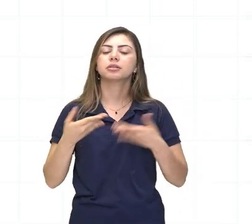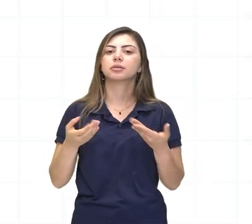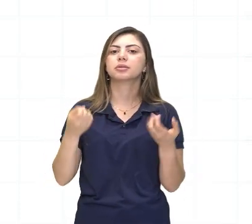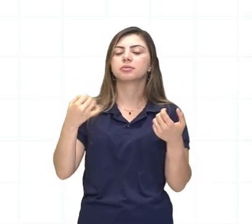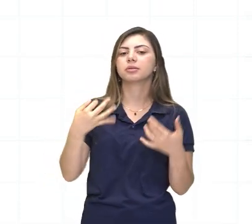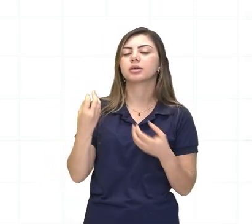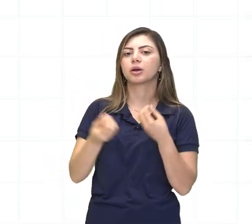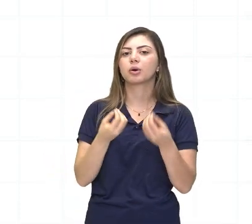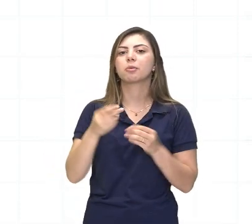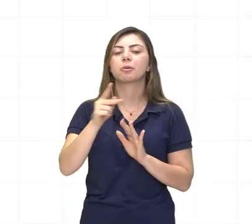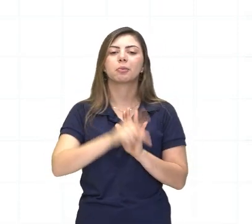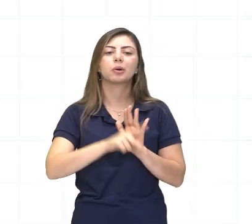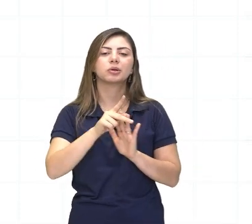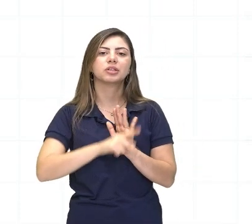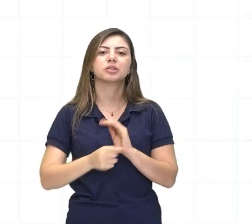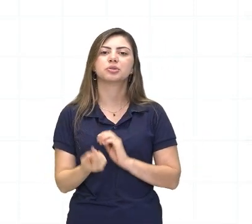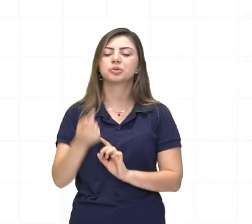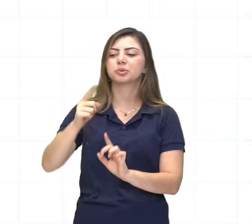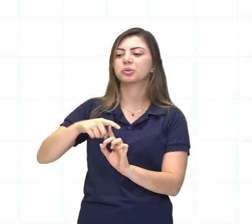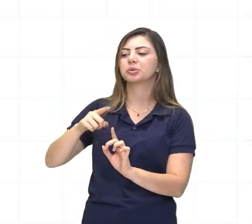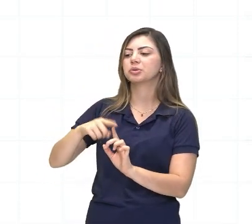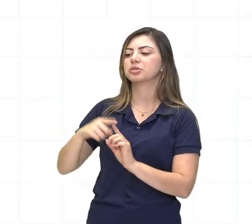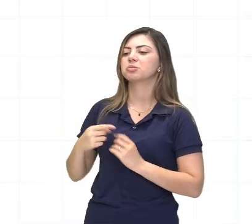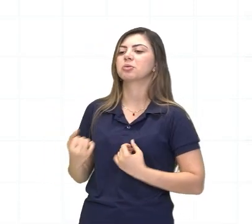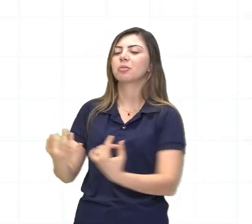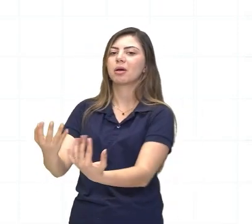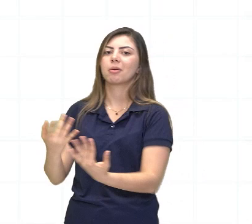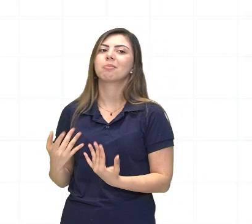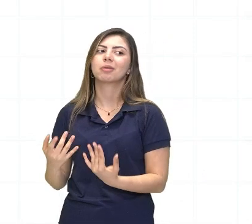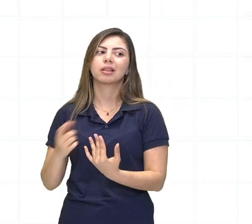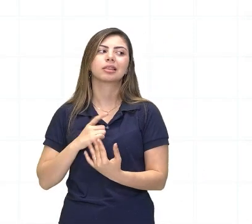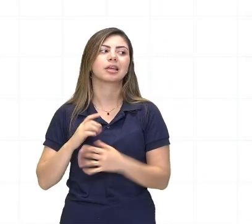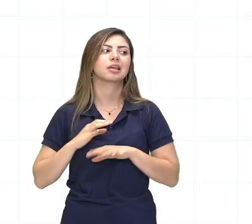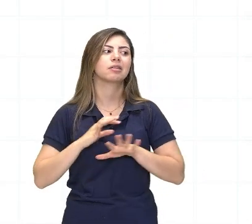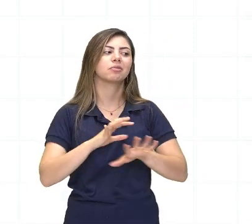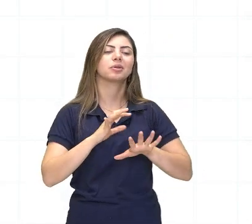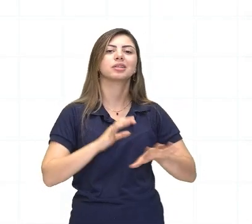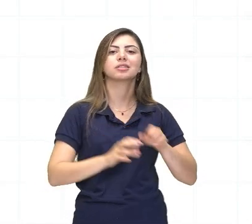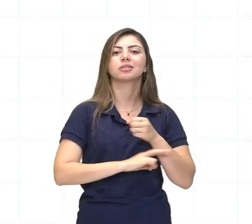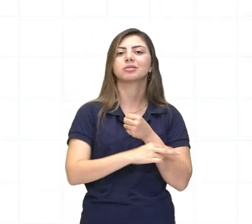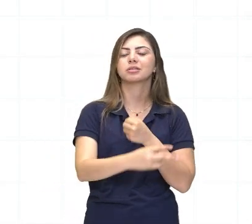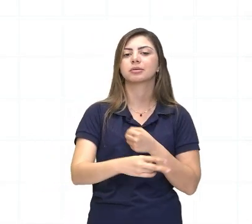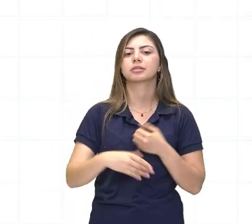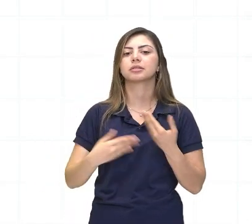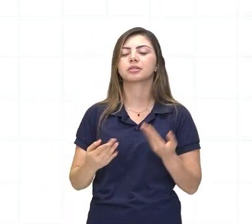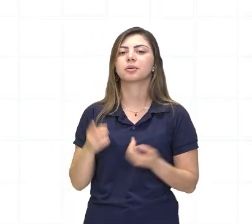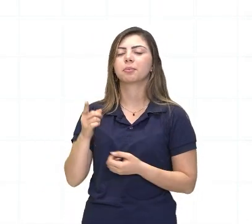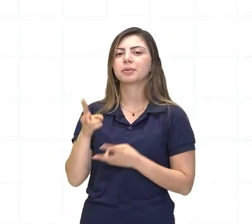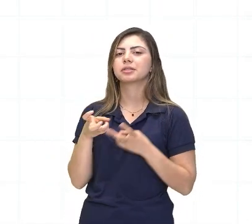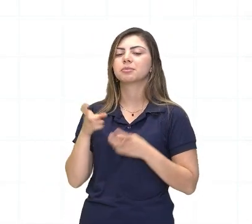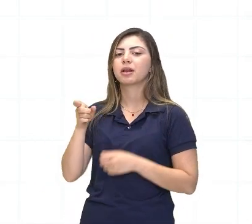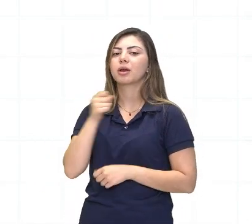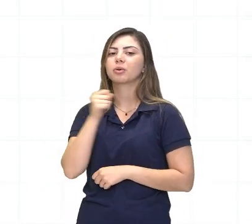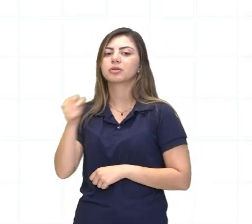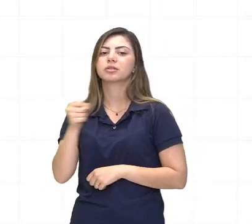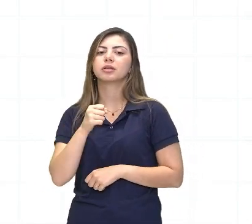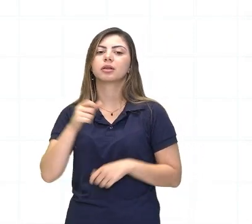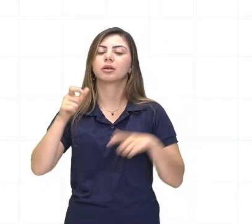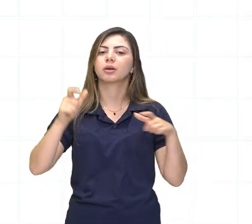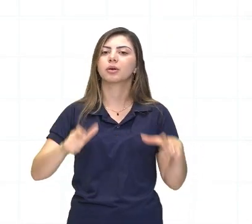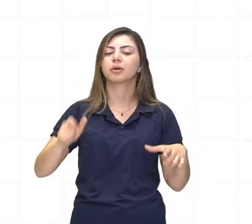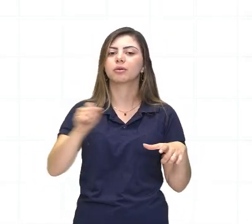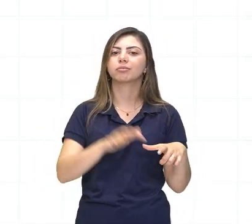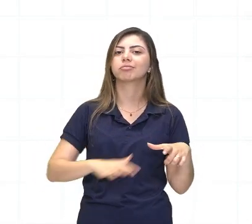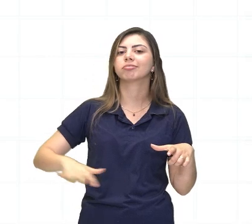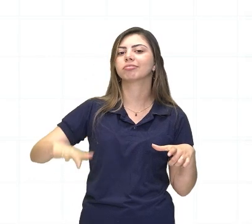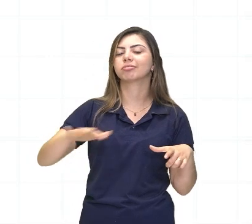buscavam monocultura começaram a afetar esses espaços. E a reportagem visitou o município de Lagoa da Confusão. E